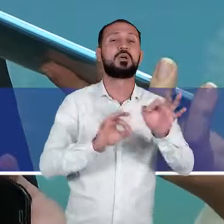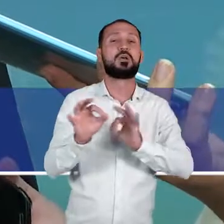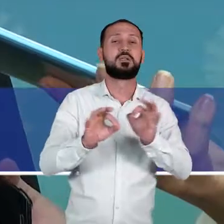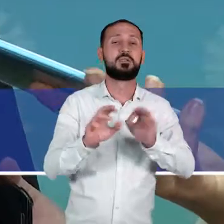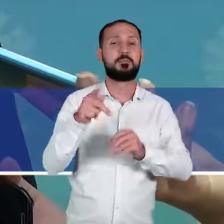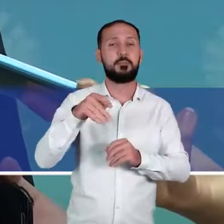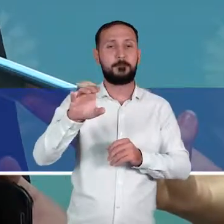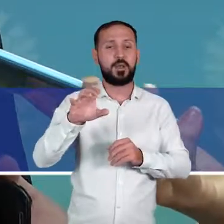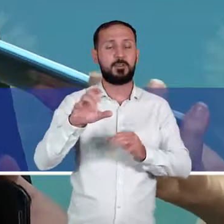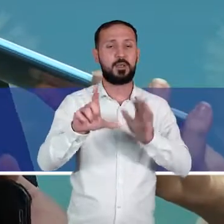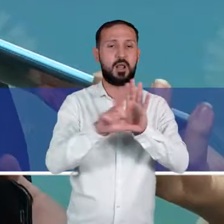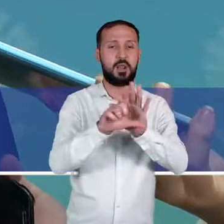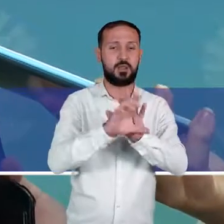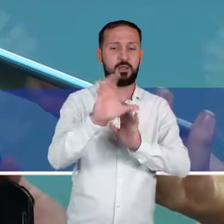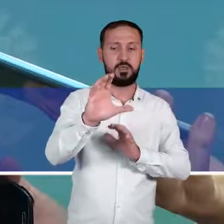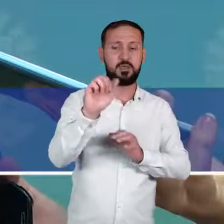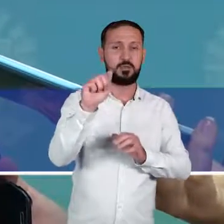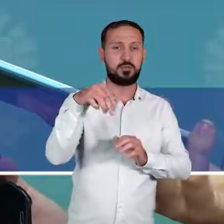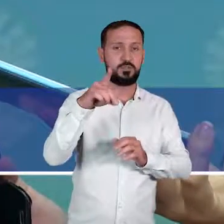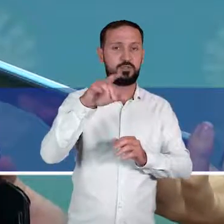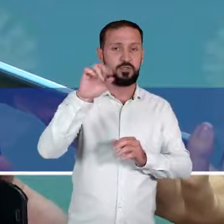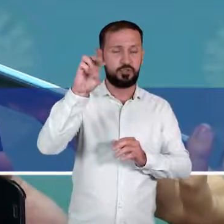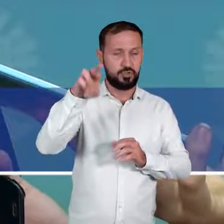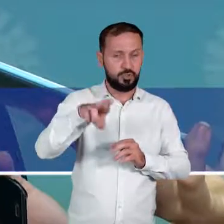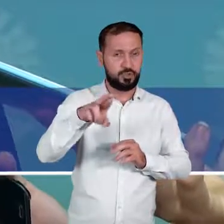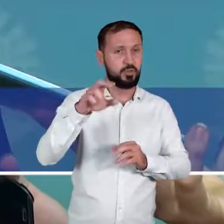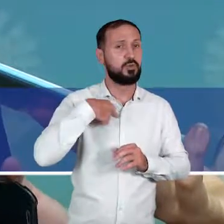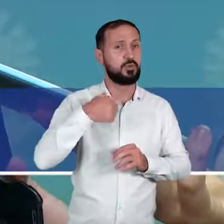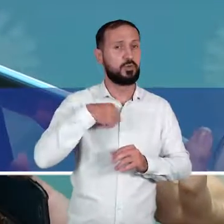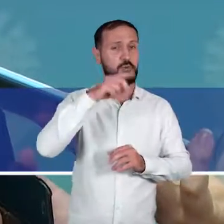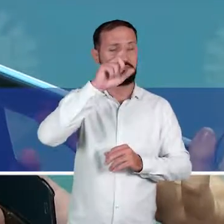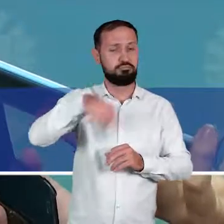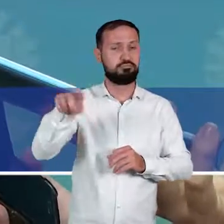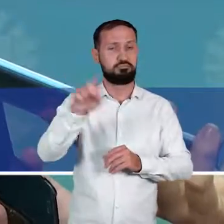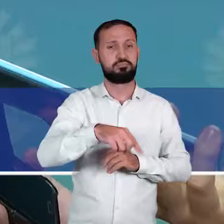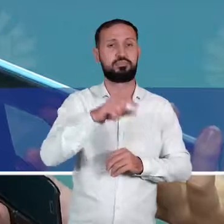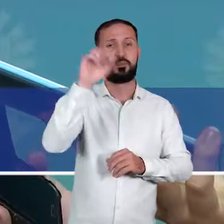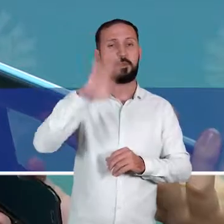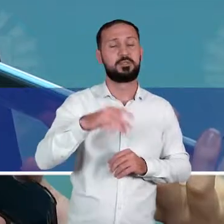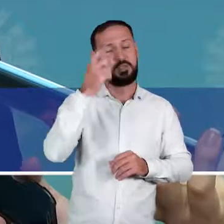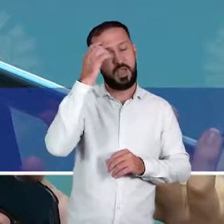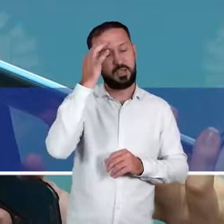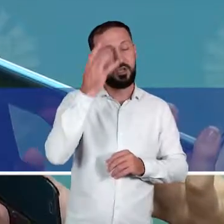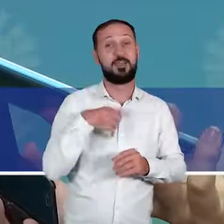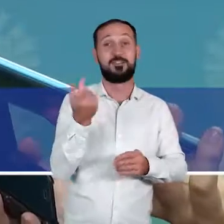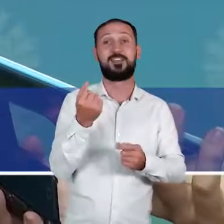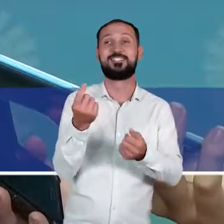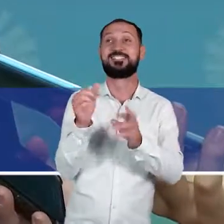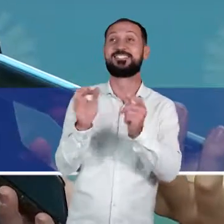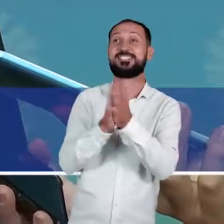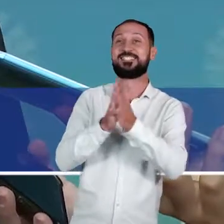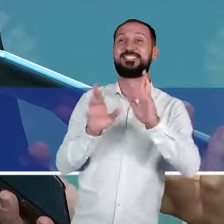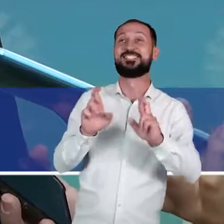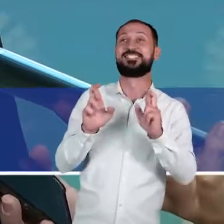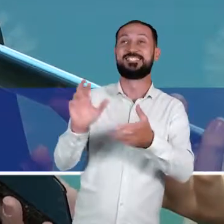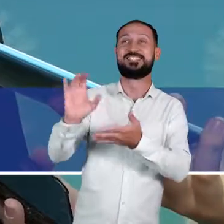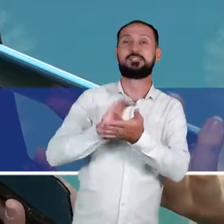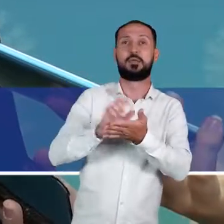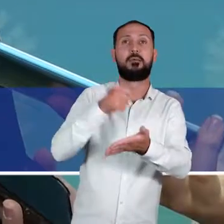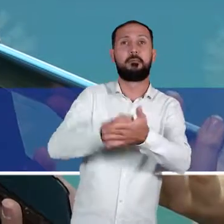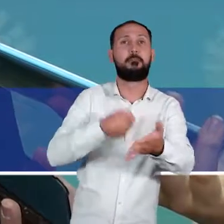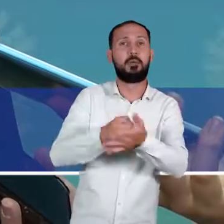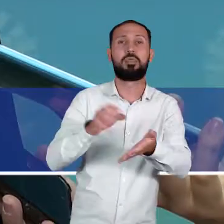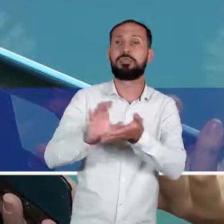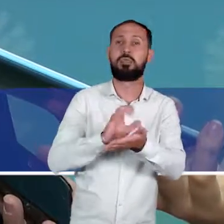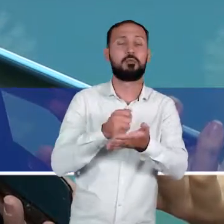Lei Candir no Brasil. Primeira coisa, não tem como você ficar achando que vai receber alguma coisa e ficar brigando e não